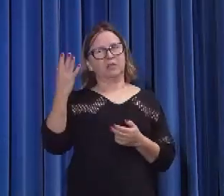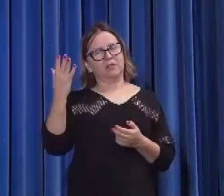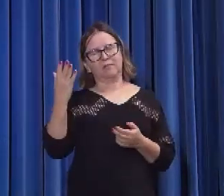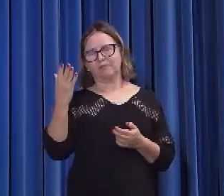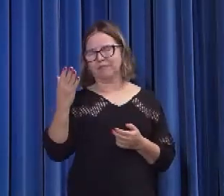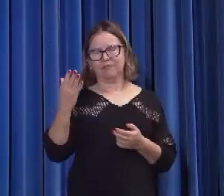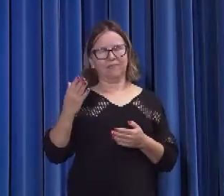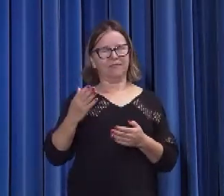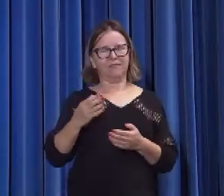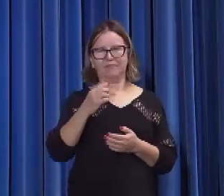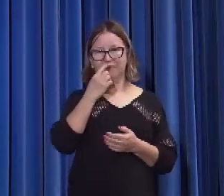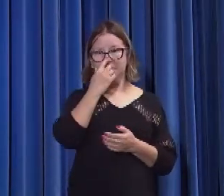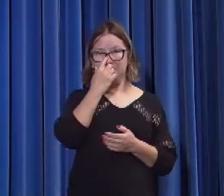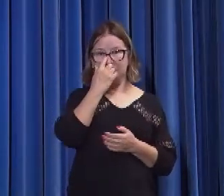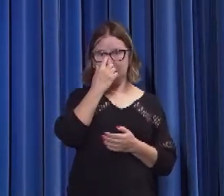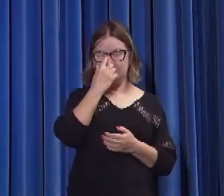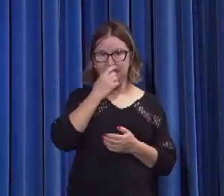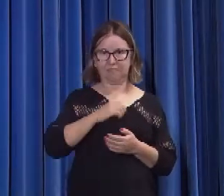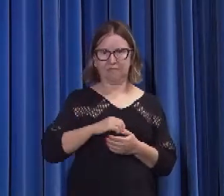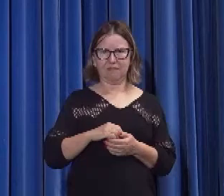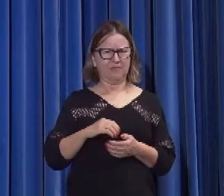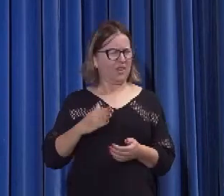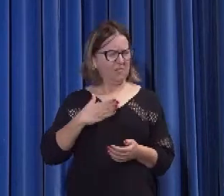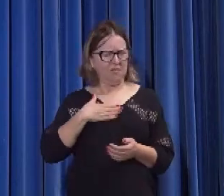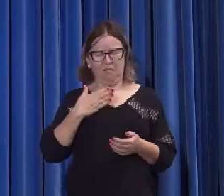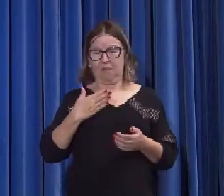Não estranhem.